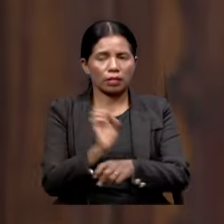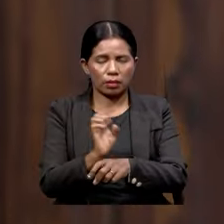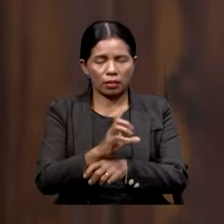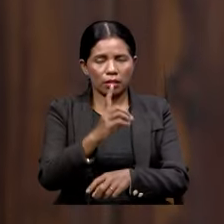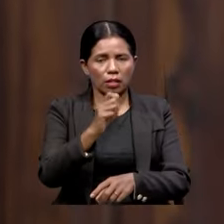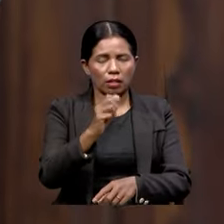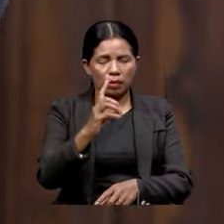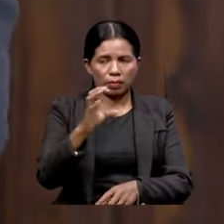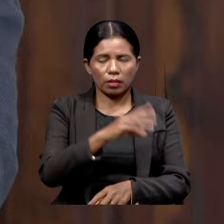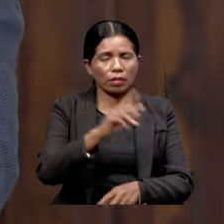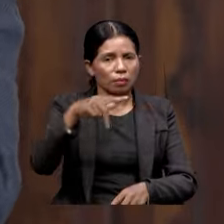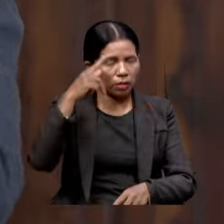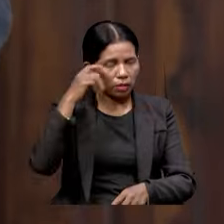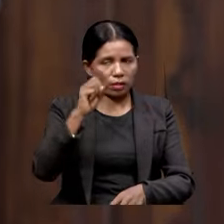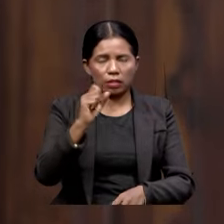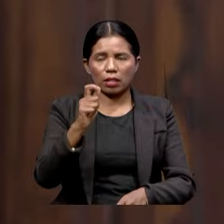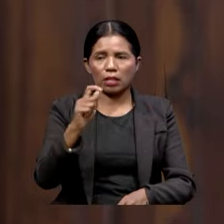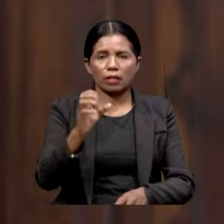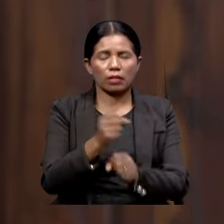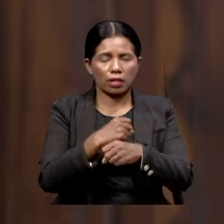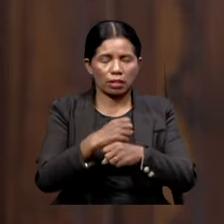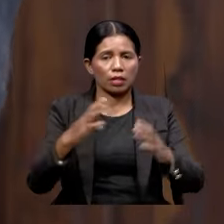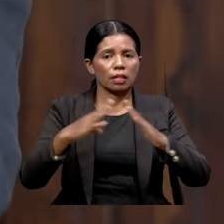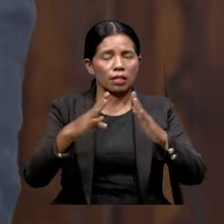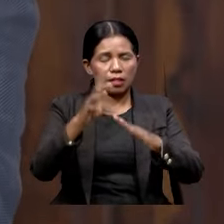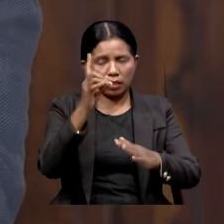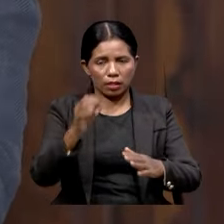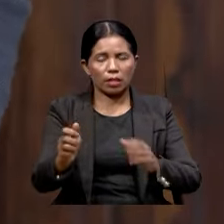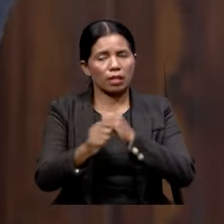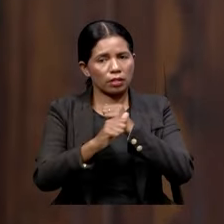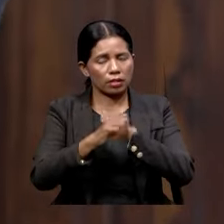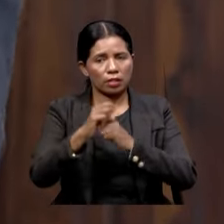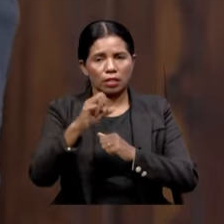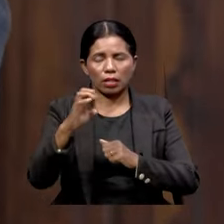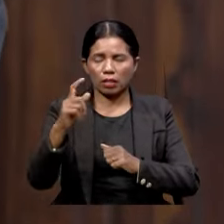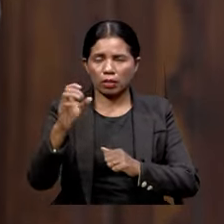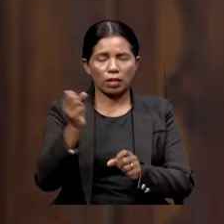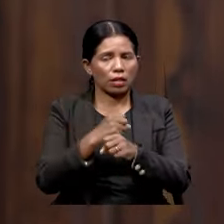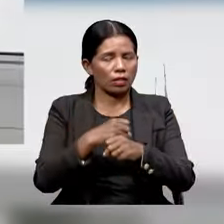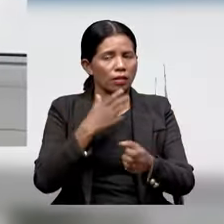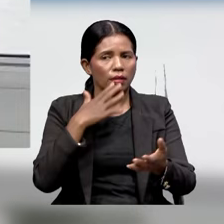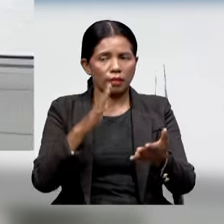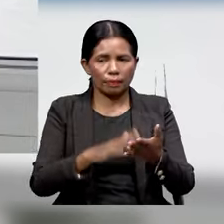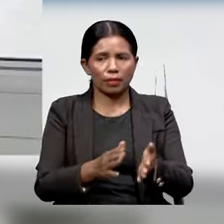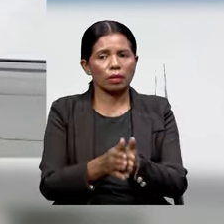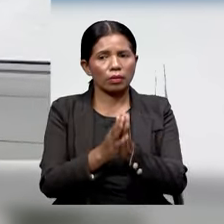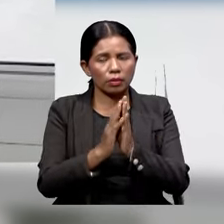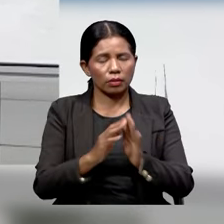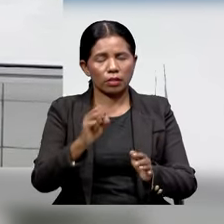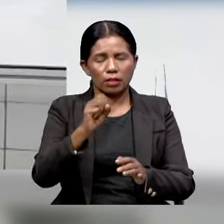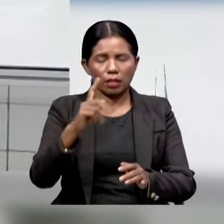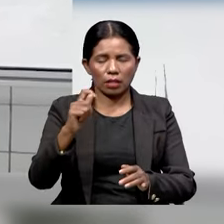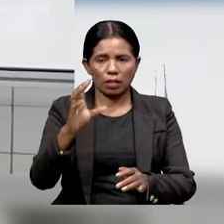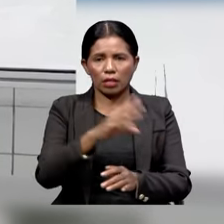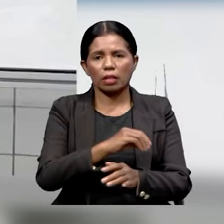Amaral Hateten, política se atou a tuhadia capital de Lilene Diat, mebe asau nebe se atou halone, makladia tamane a Dolmando suba se atou